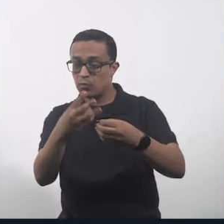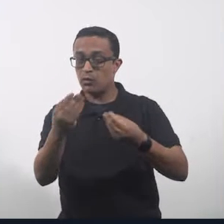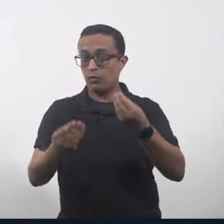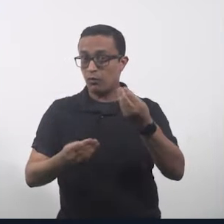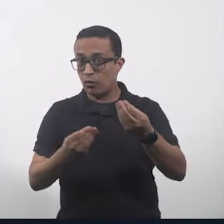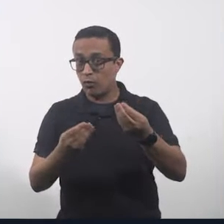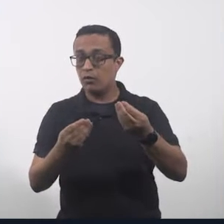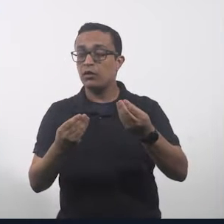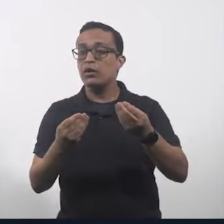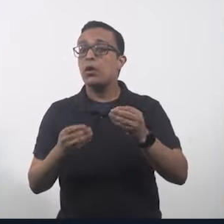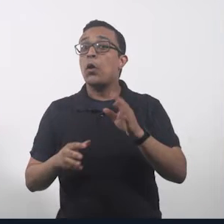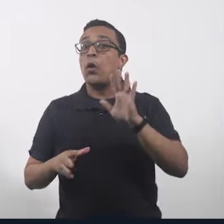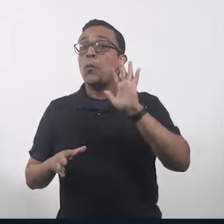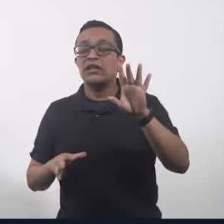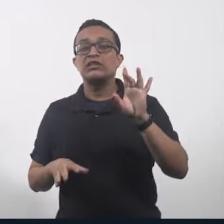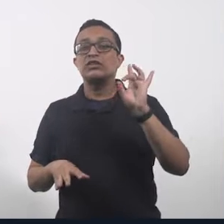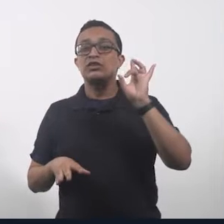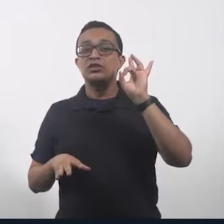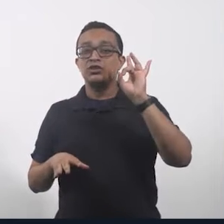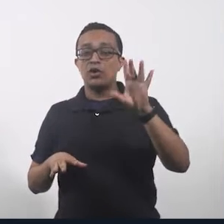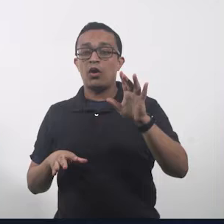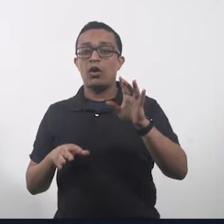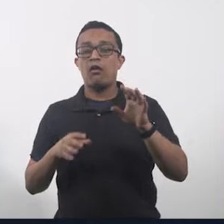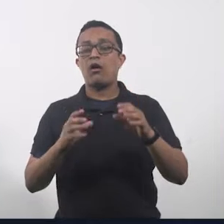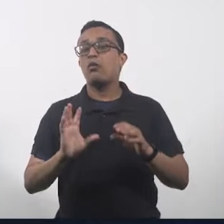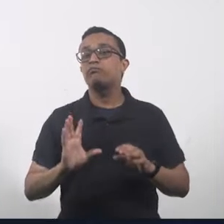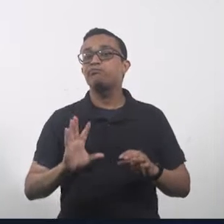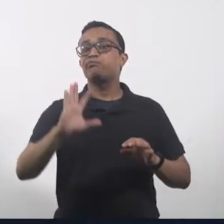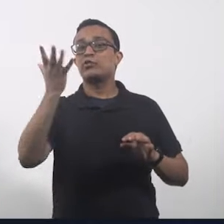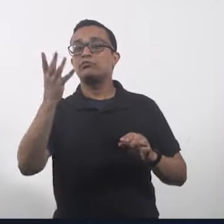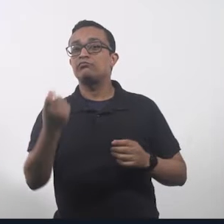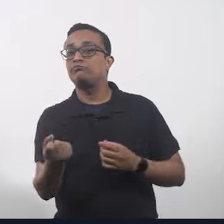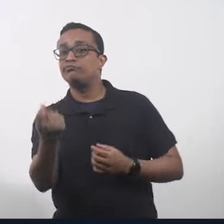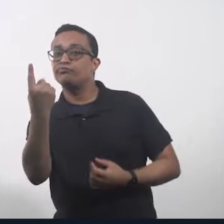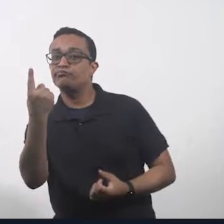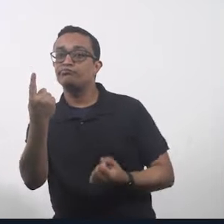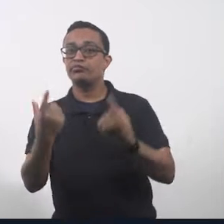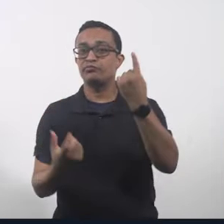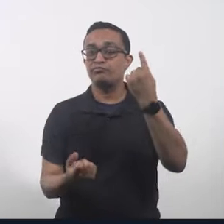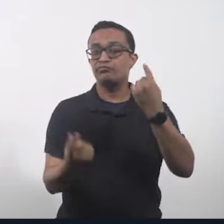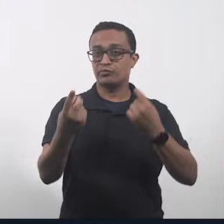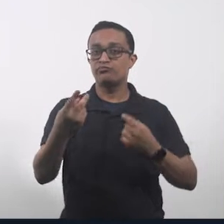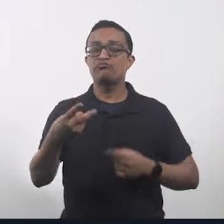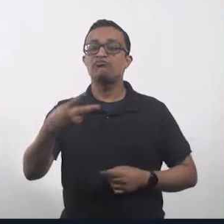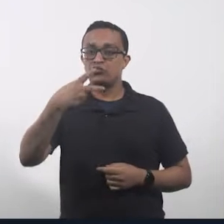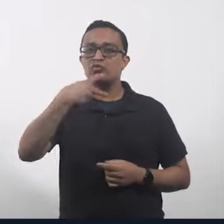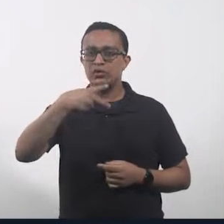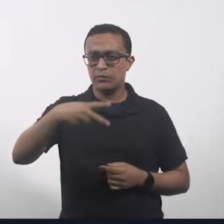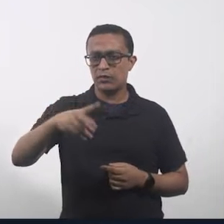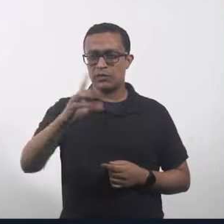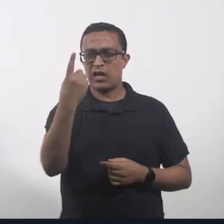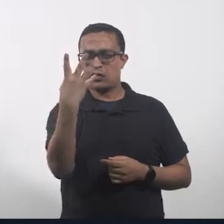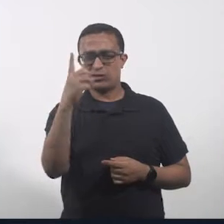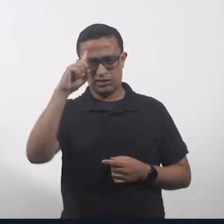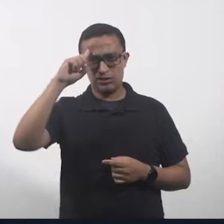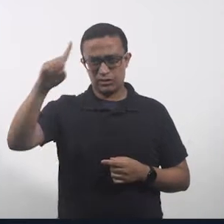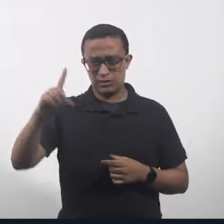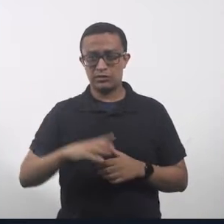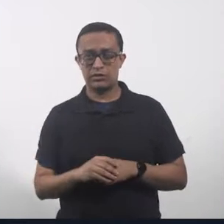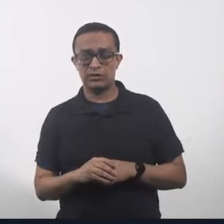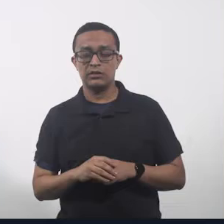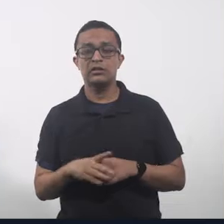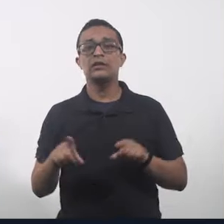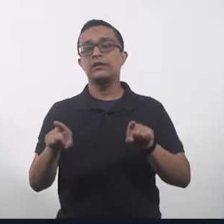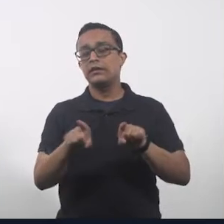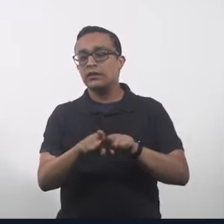tivesse apenas casos importados ou esporádicos nos últimos 14 dias. Uma situação onde a gente tivesse apenas clusters